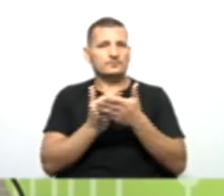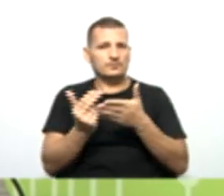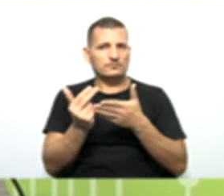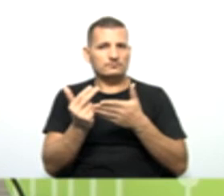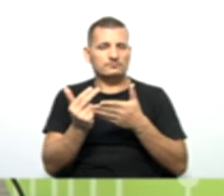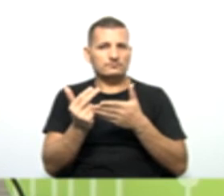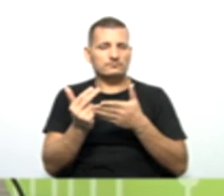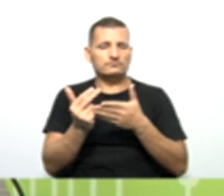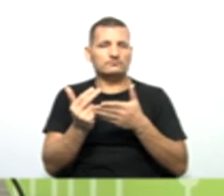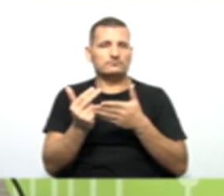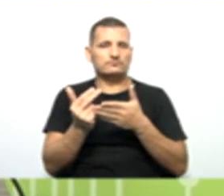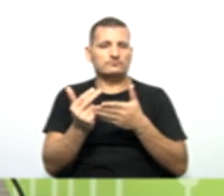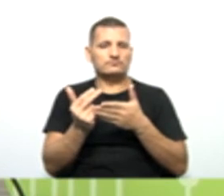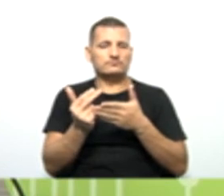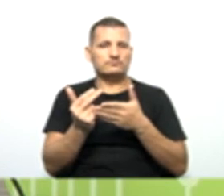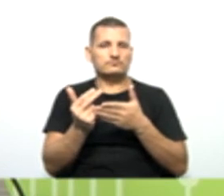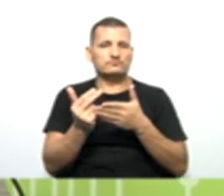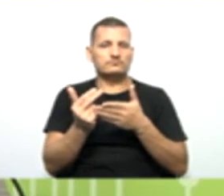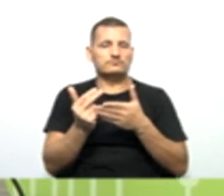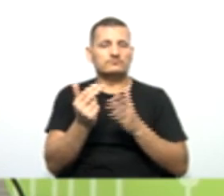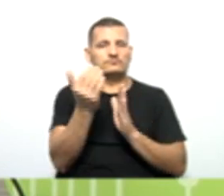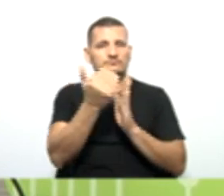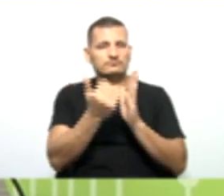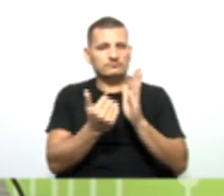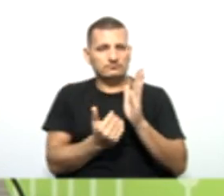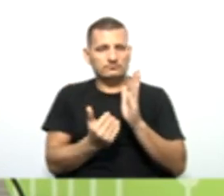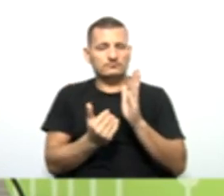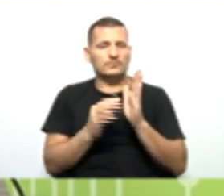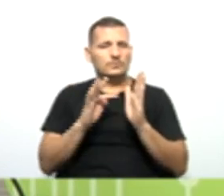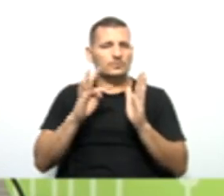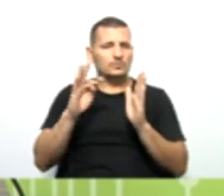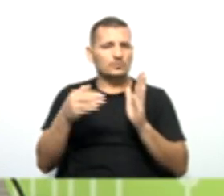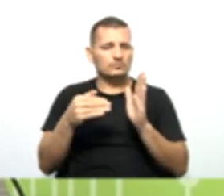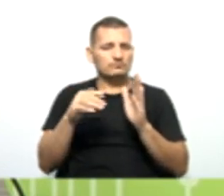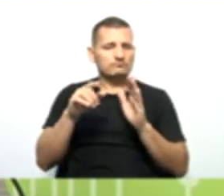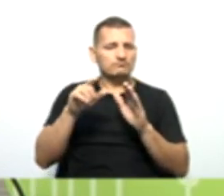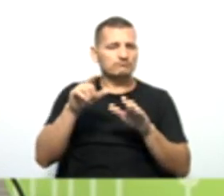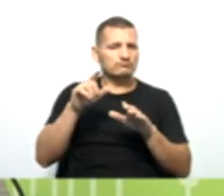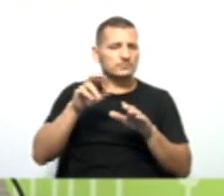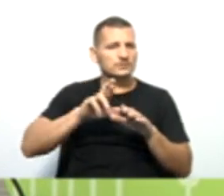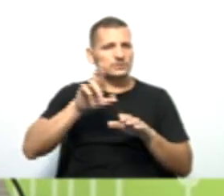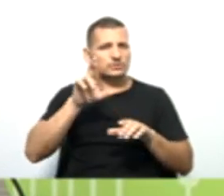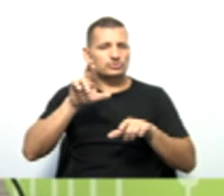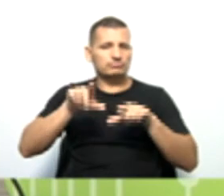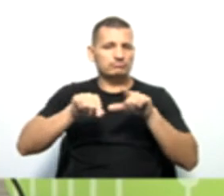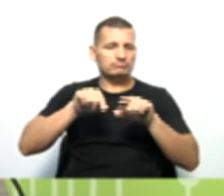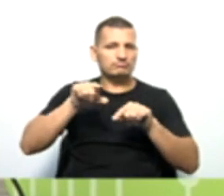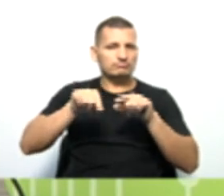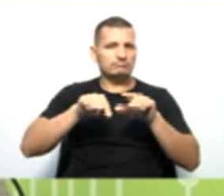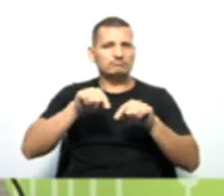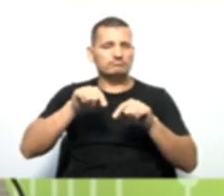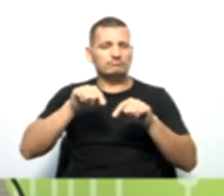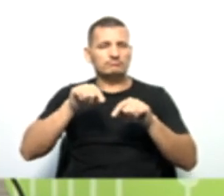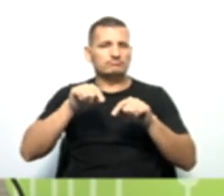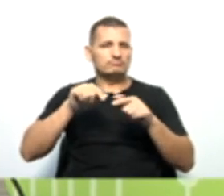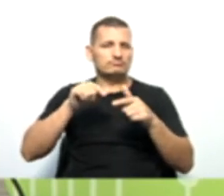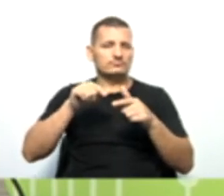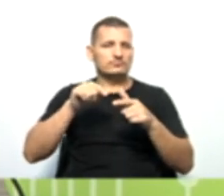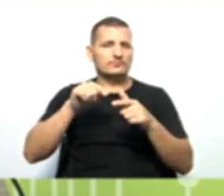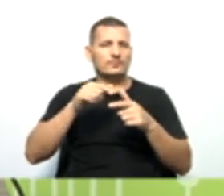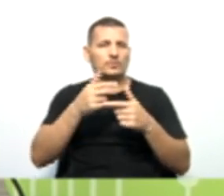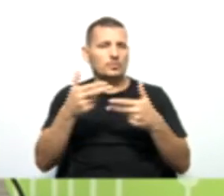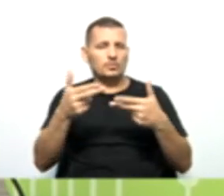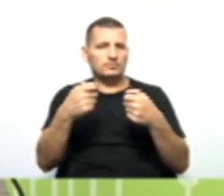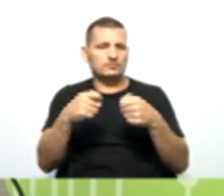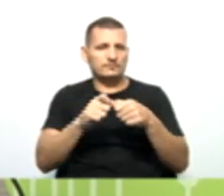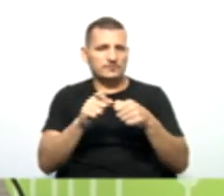nosso escopo. Tá? Então, tudo que a gente definiu de atividades e de tarefas a serem executadas dentro do nosso projeto,